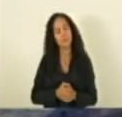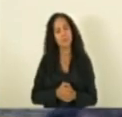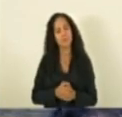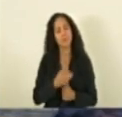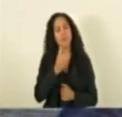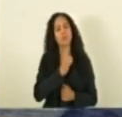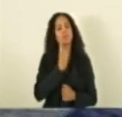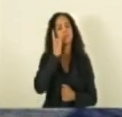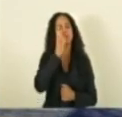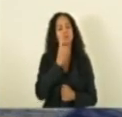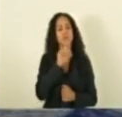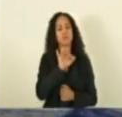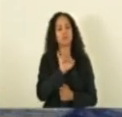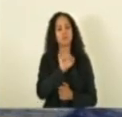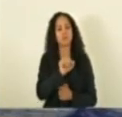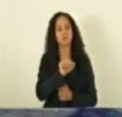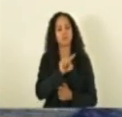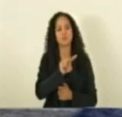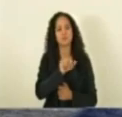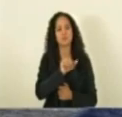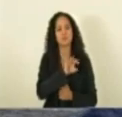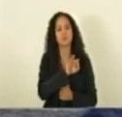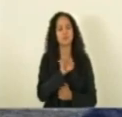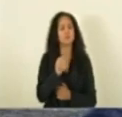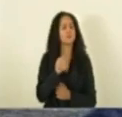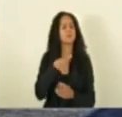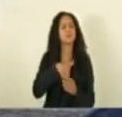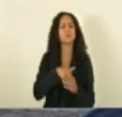deputado Dr. Rafael Favato?